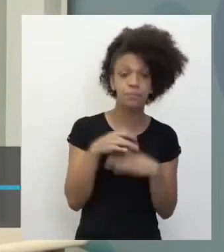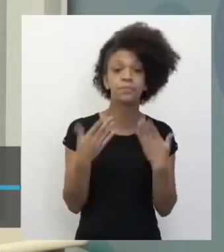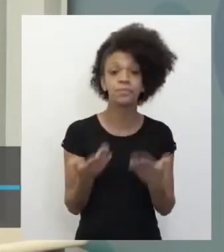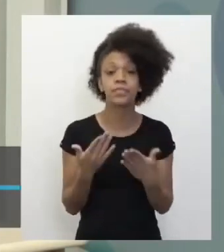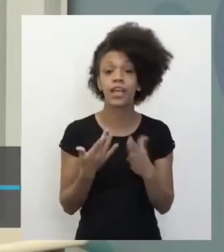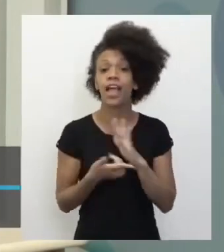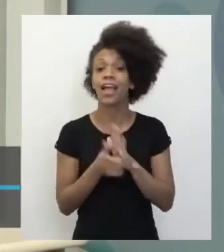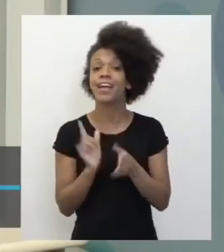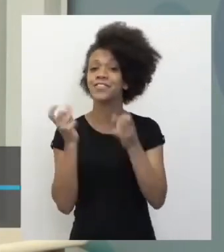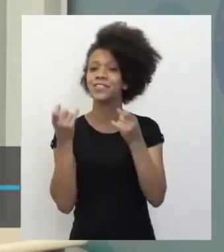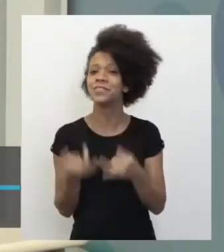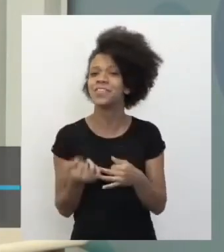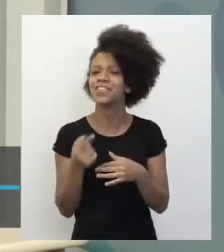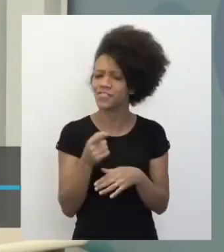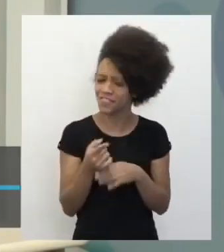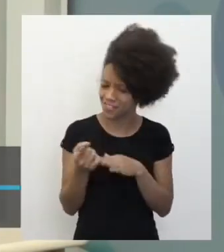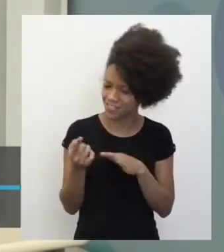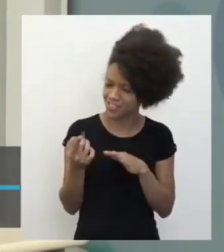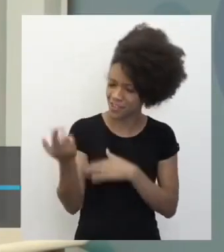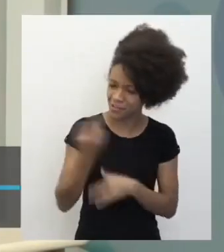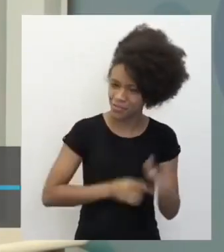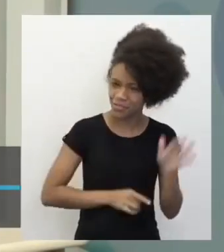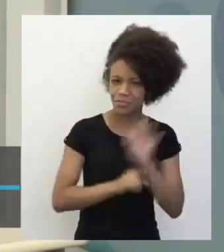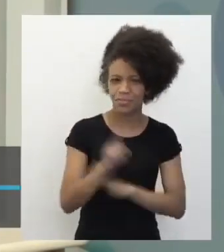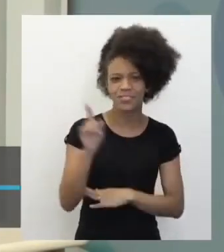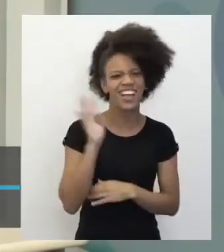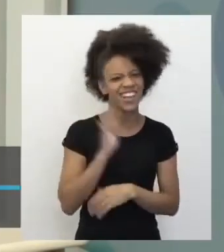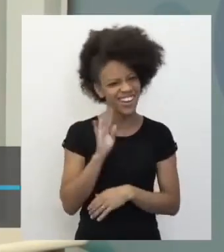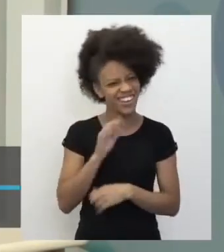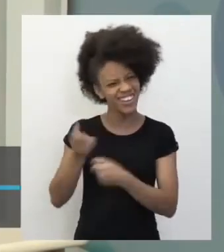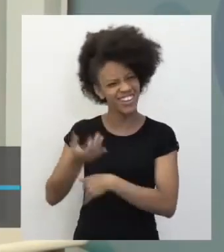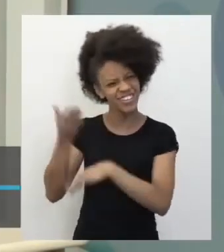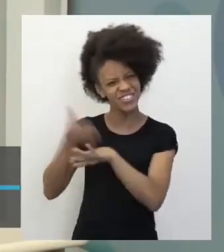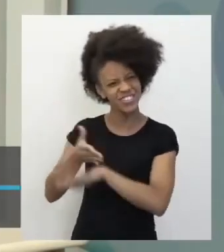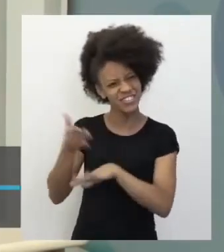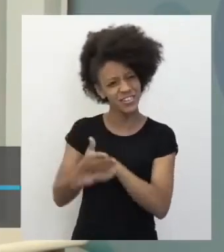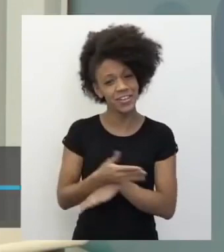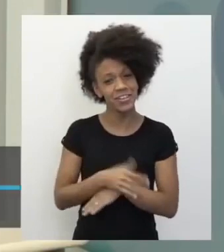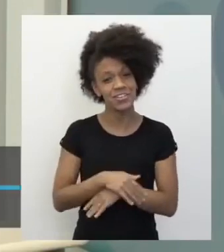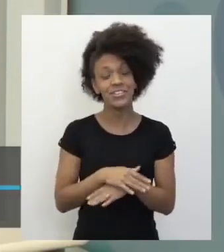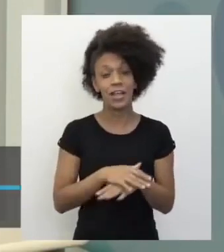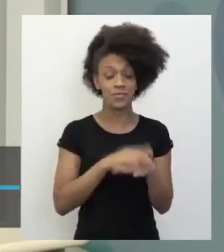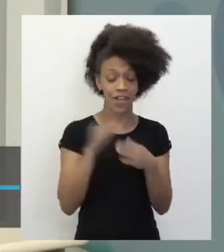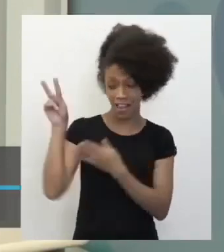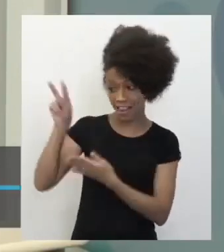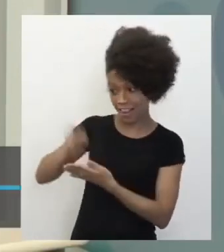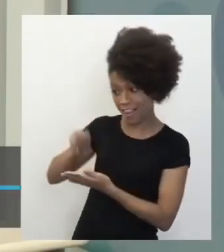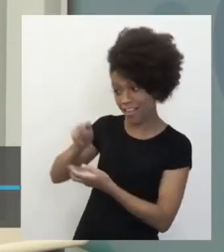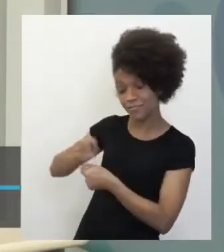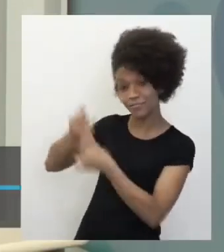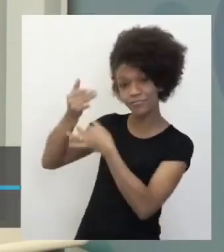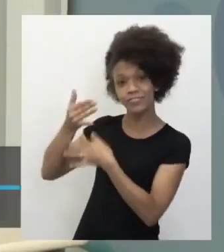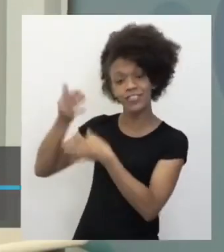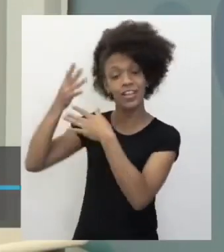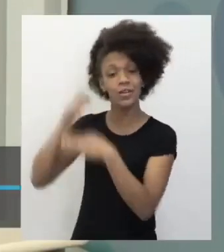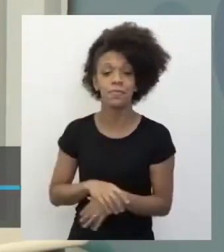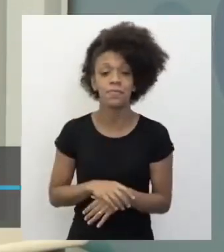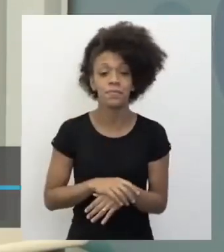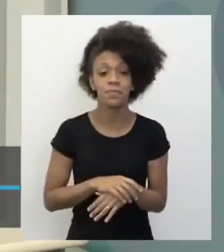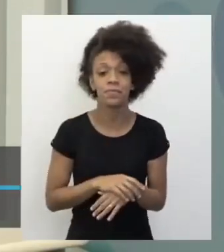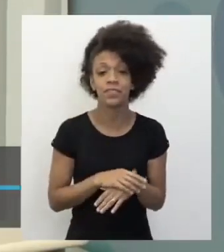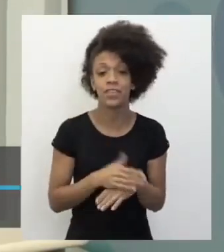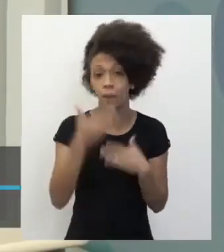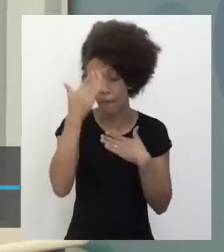eu te explique, eu gostaria que vocês respondessem mais uma pergunta. Tá bem legal vocês participando, estou me divertindo bastante lendo o que vocês estão escrevendo, né? Sempre muito pertinente, obrigado